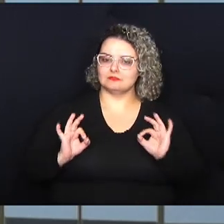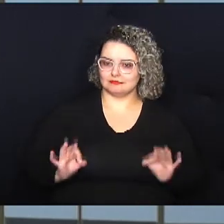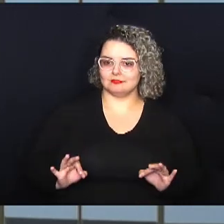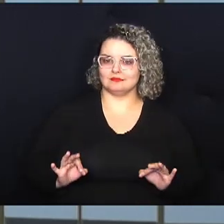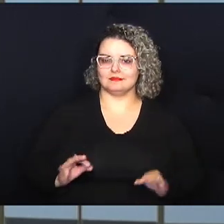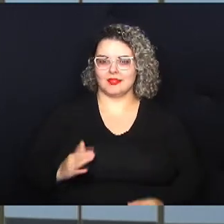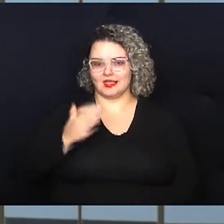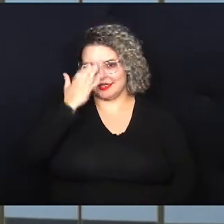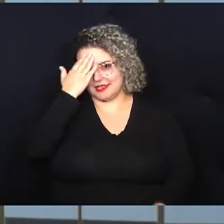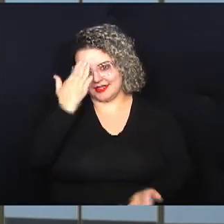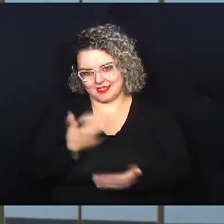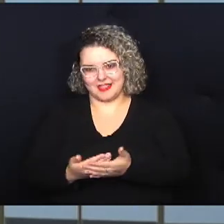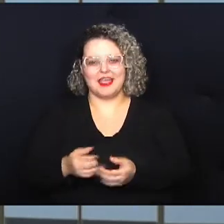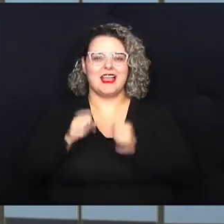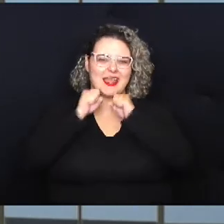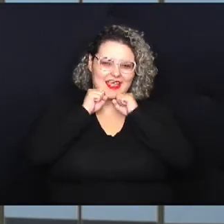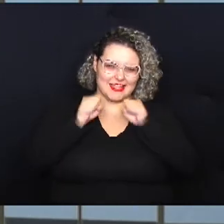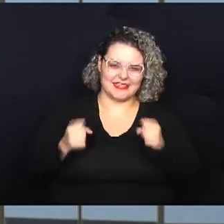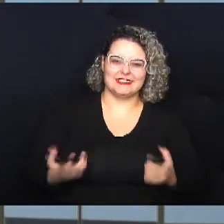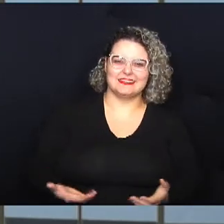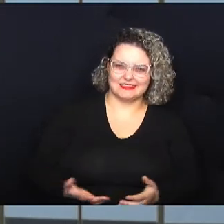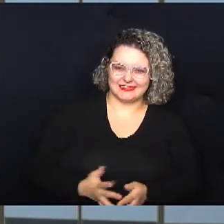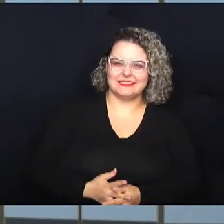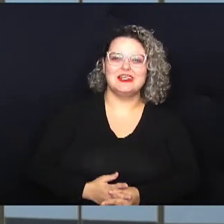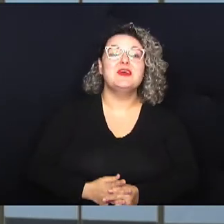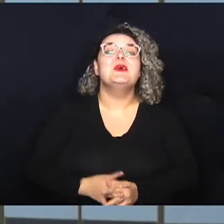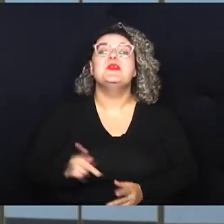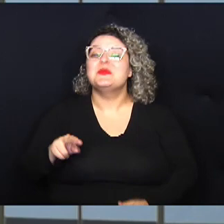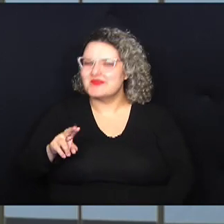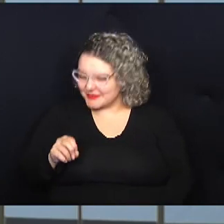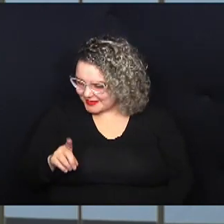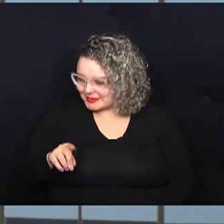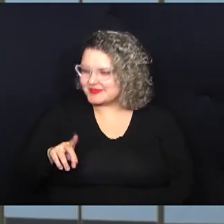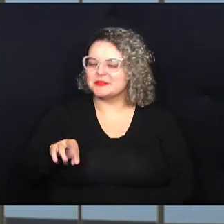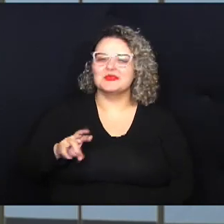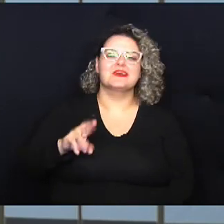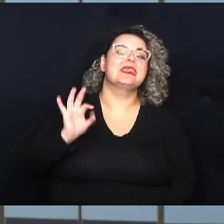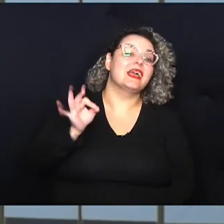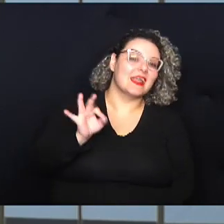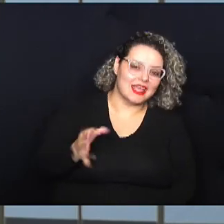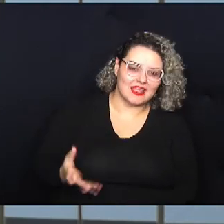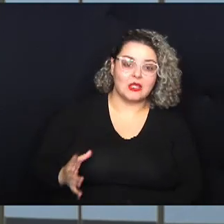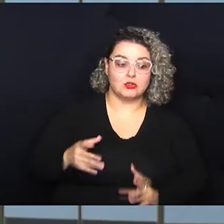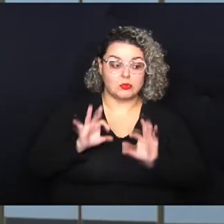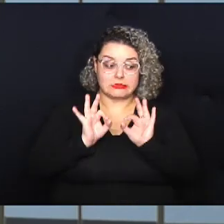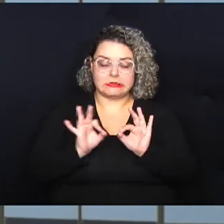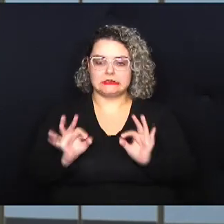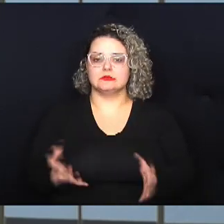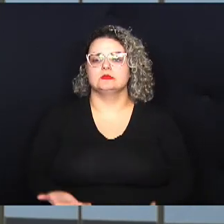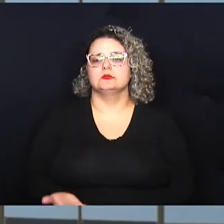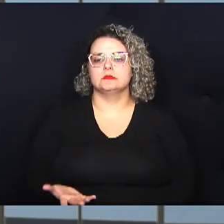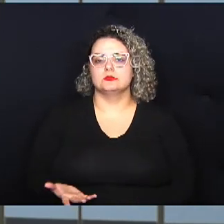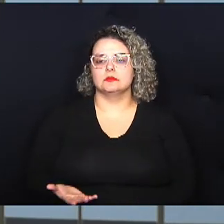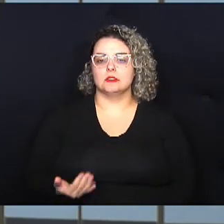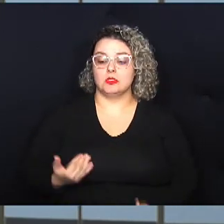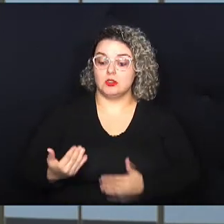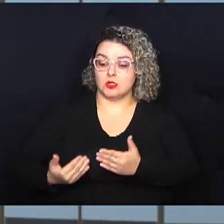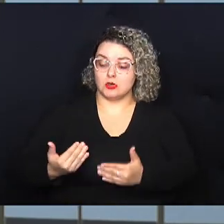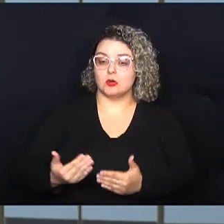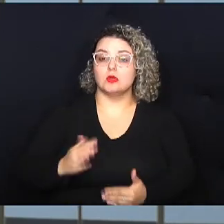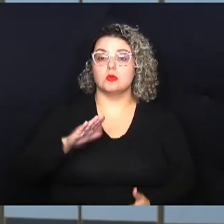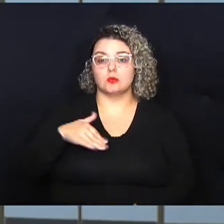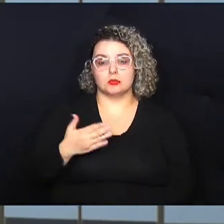sua assessora, que assim, deva ser nossa produtora, né? Porque tem que estar sempre tudo certinho e tal. Então, assim, a partir do momento que você